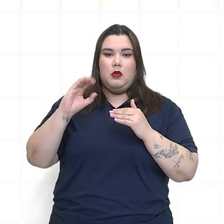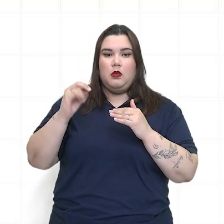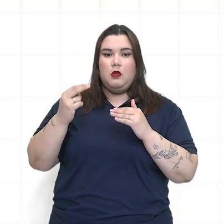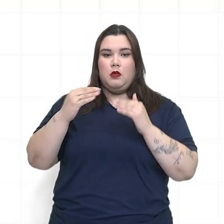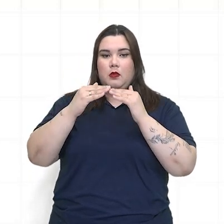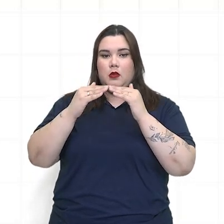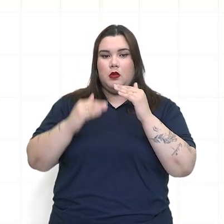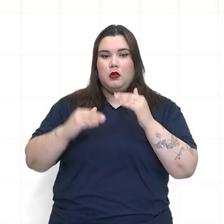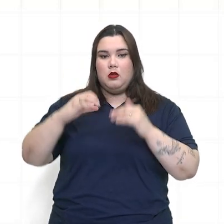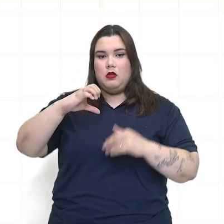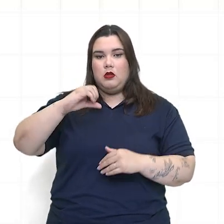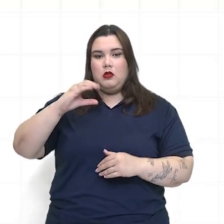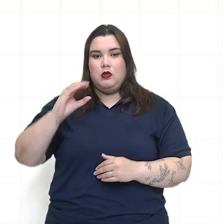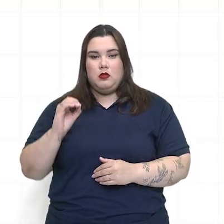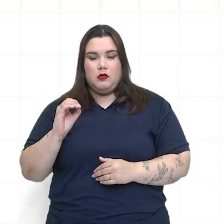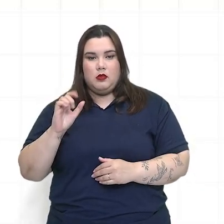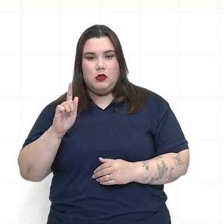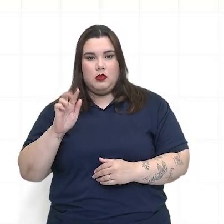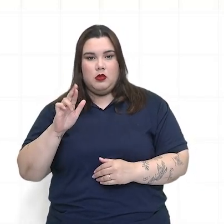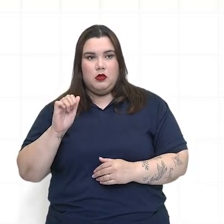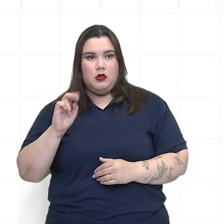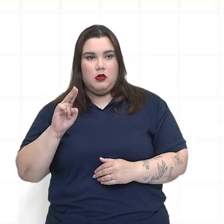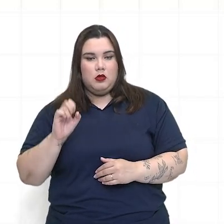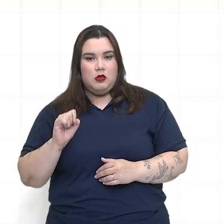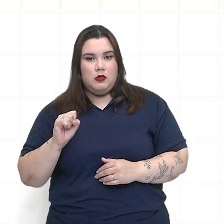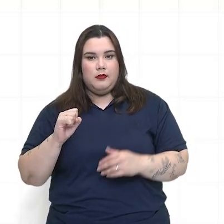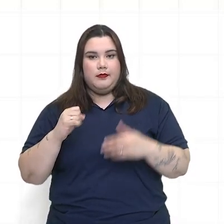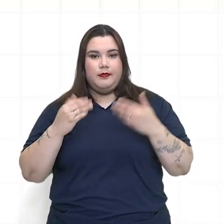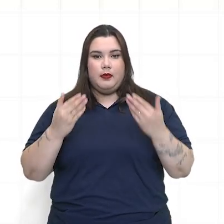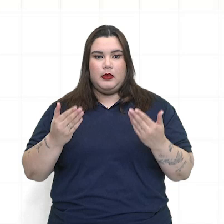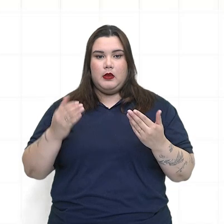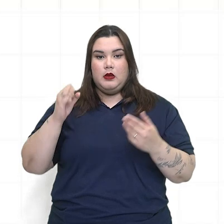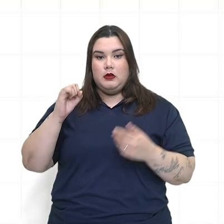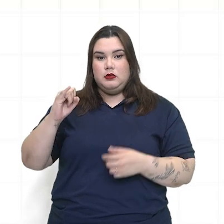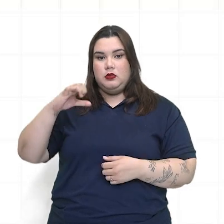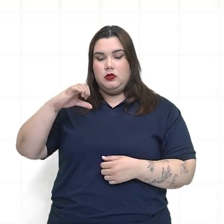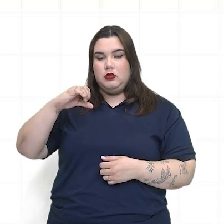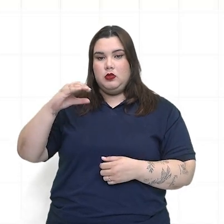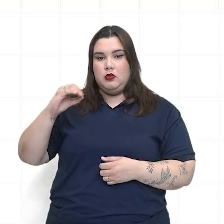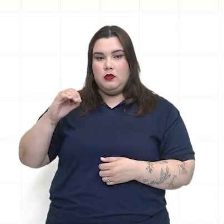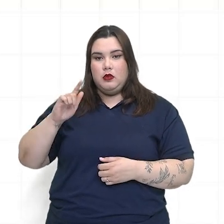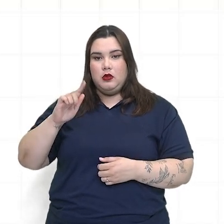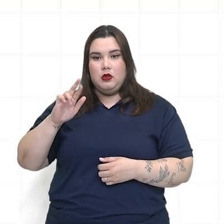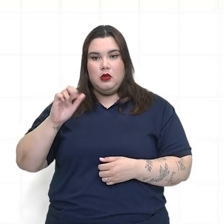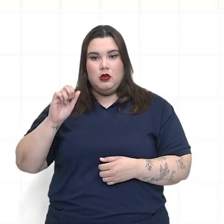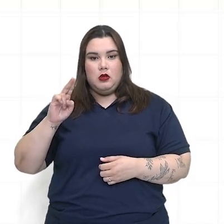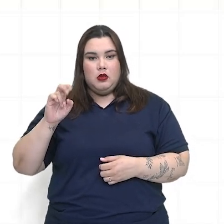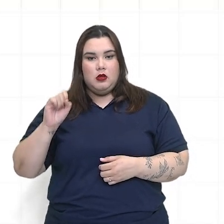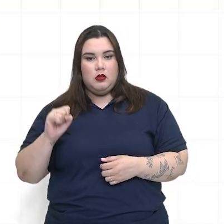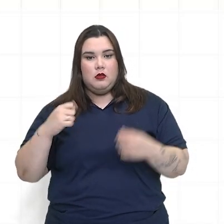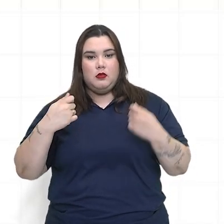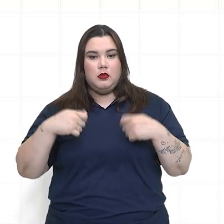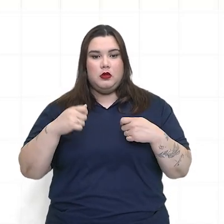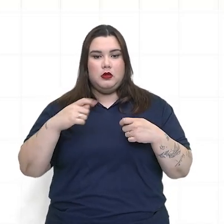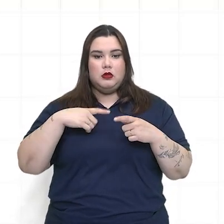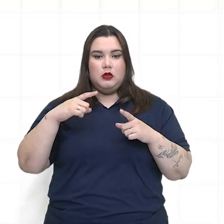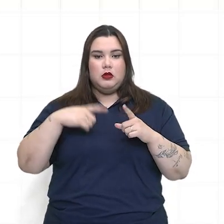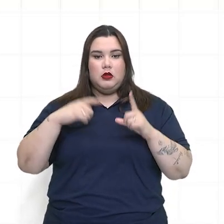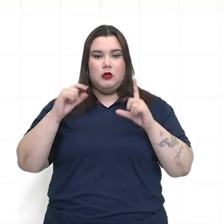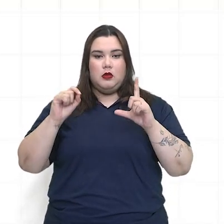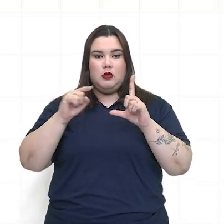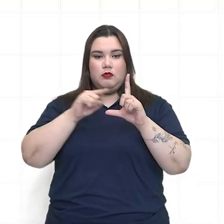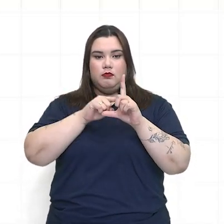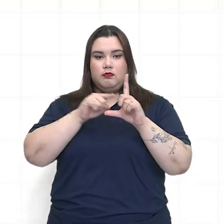90 graus? Vamos identificar. Para ser de 90 graus, ele teria que ter essa medida aqui,